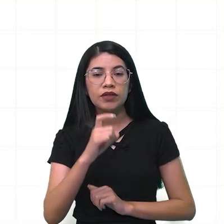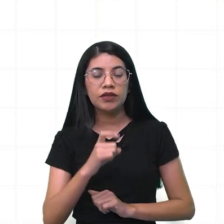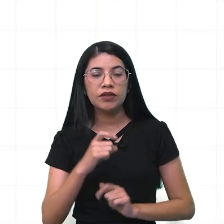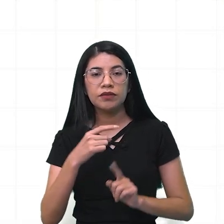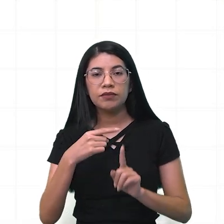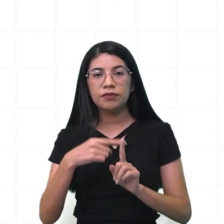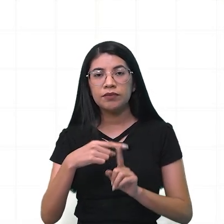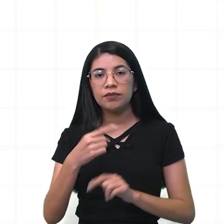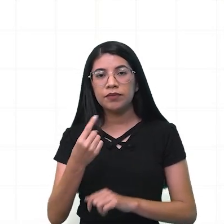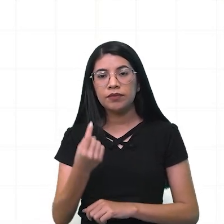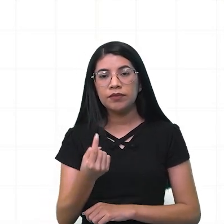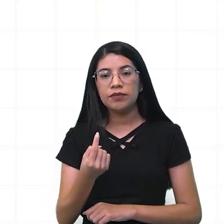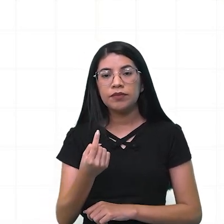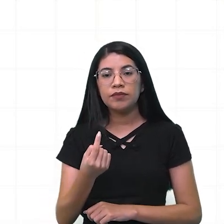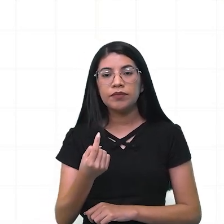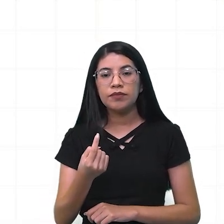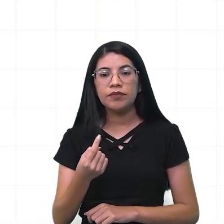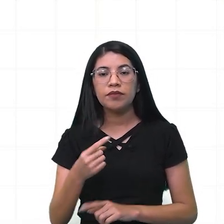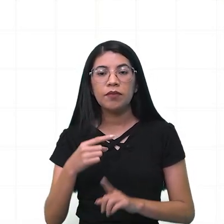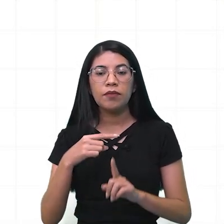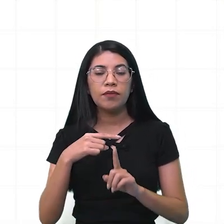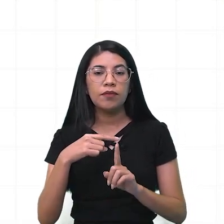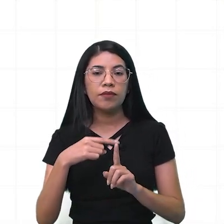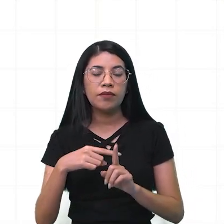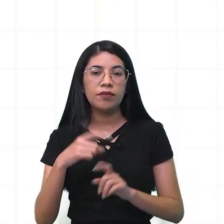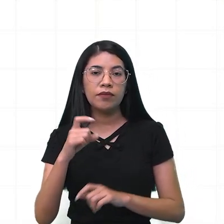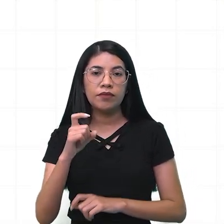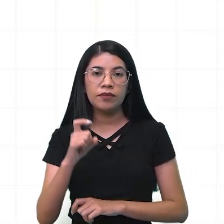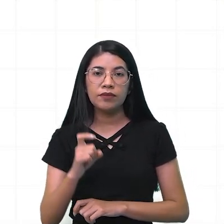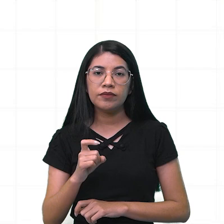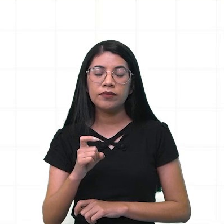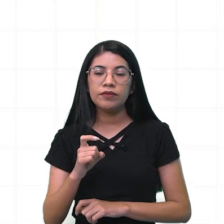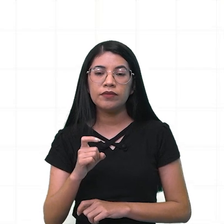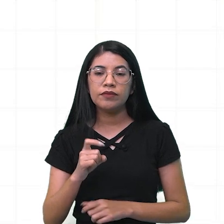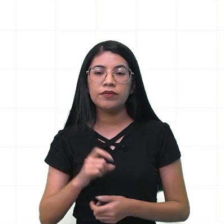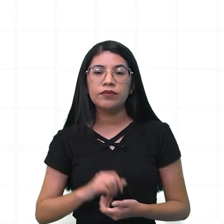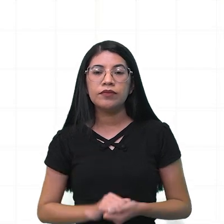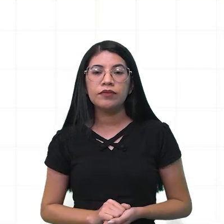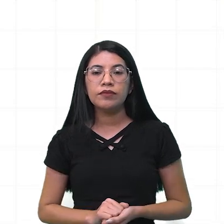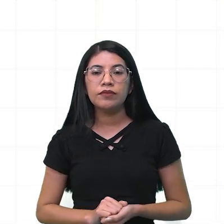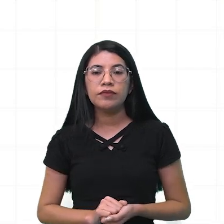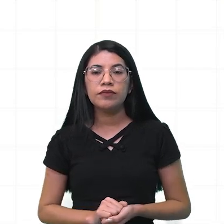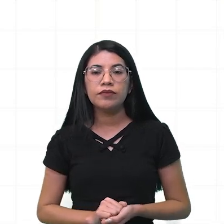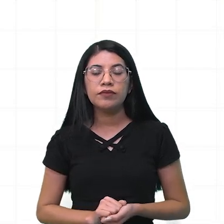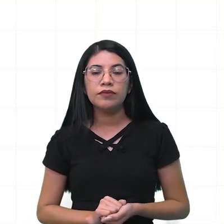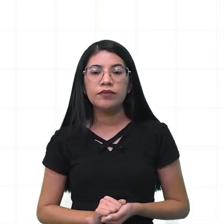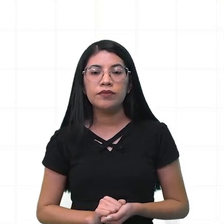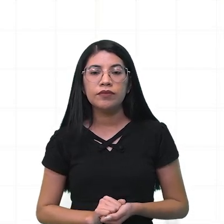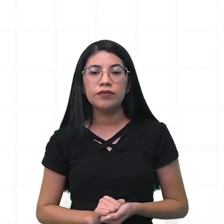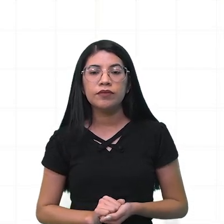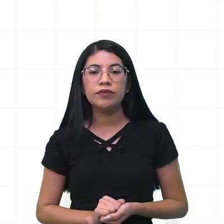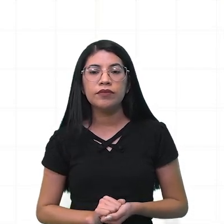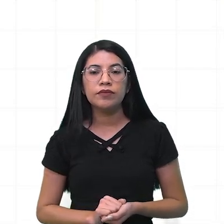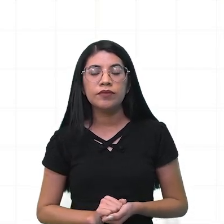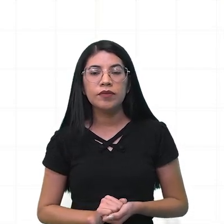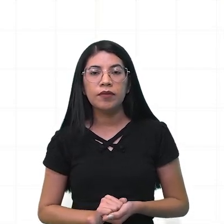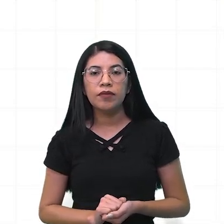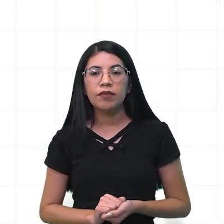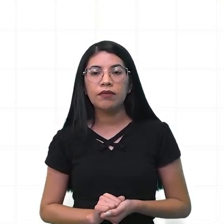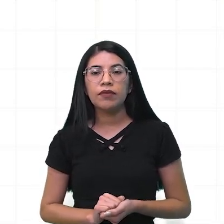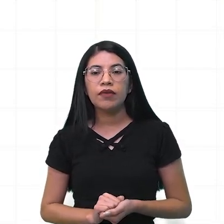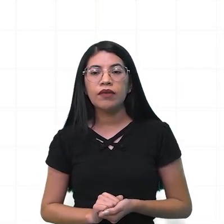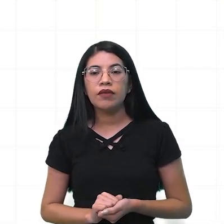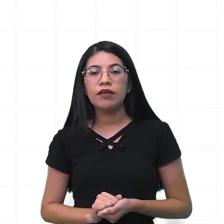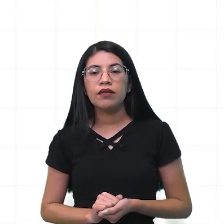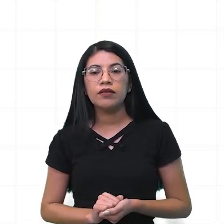1 mais x, ó, x mais 1